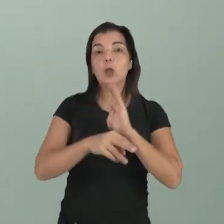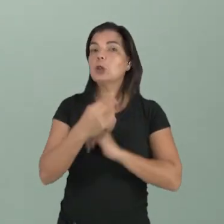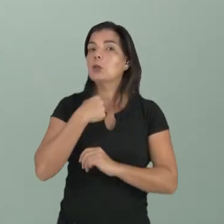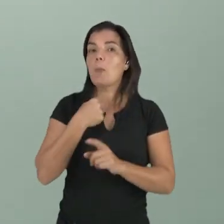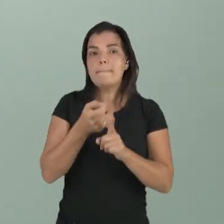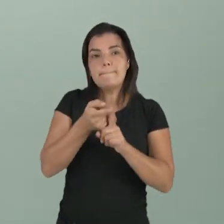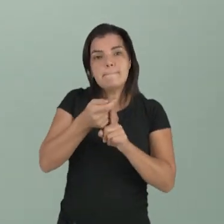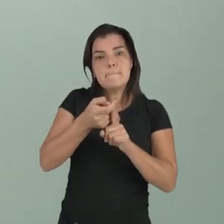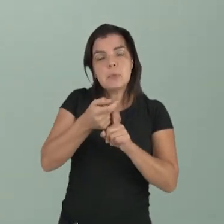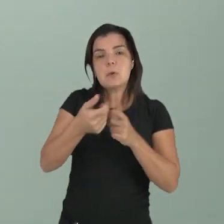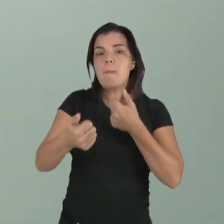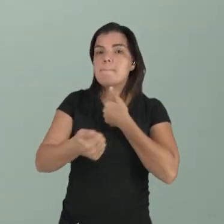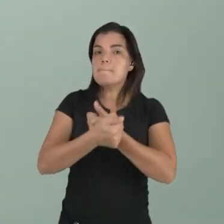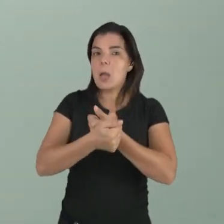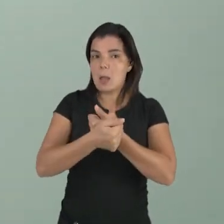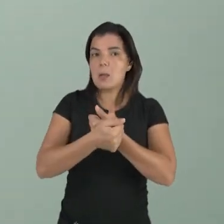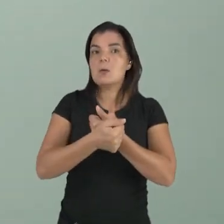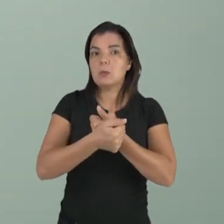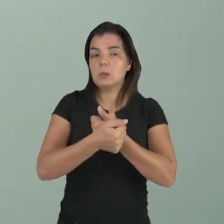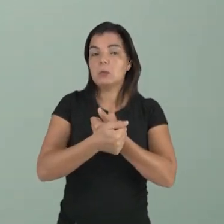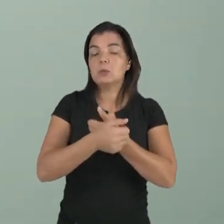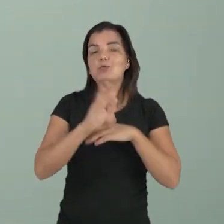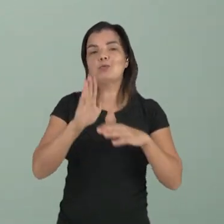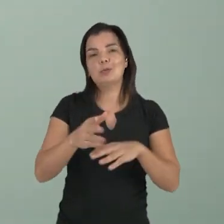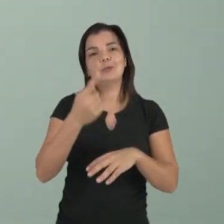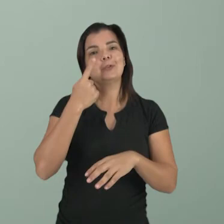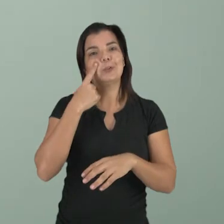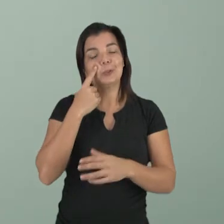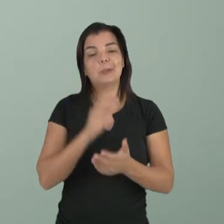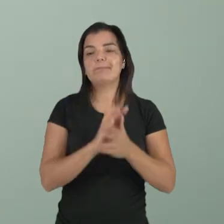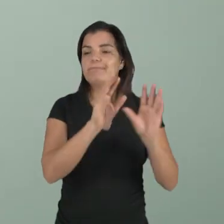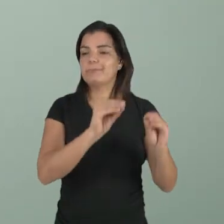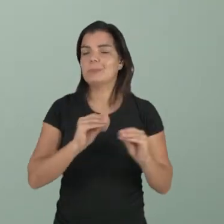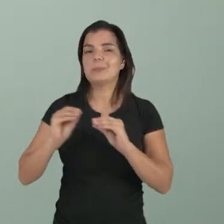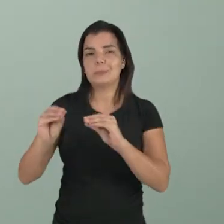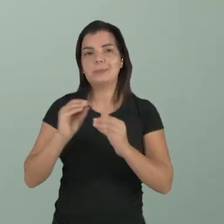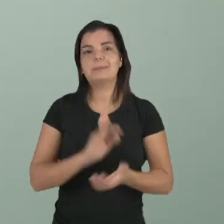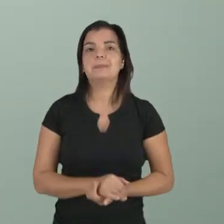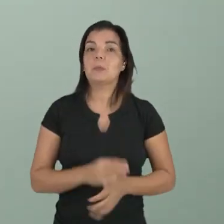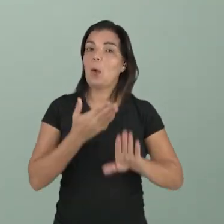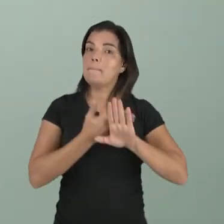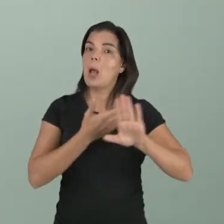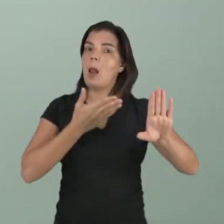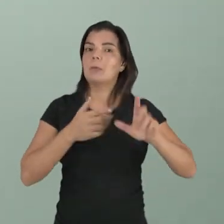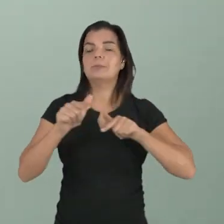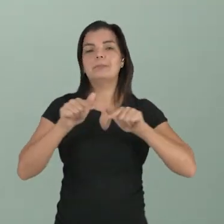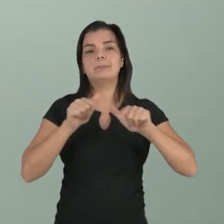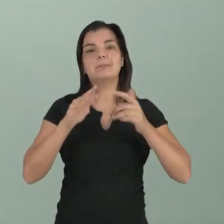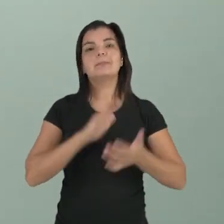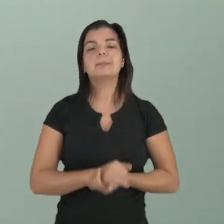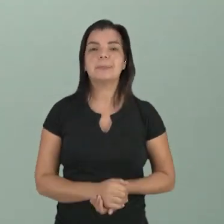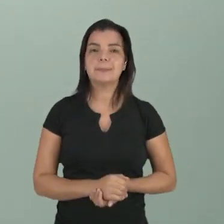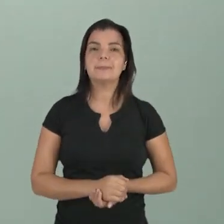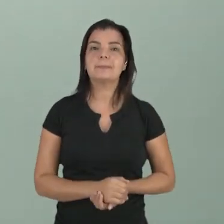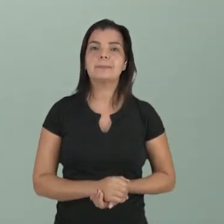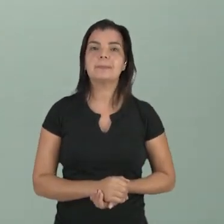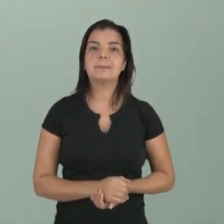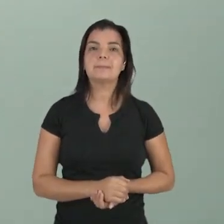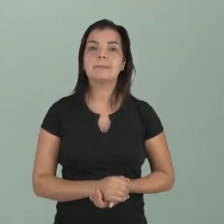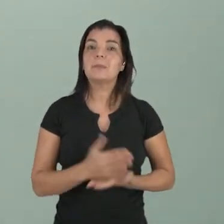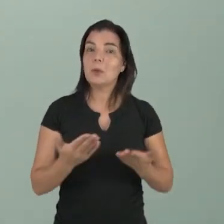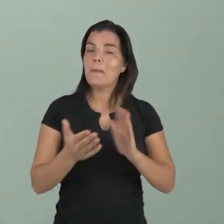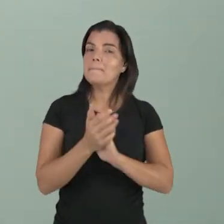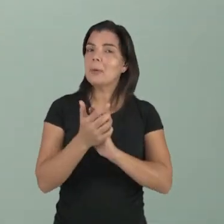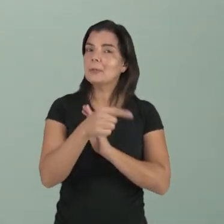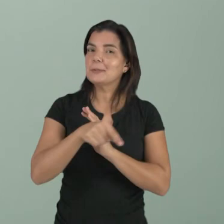podia alugar algo próximo ao seu trabalho, já dá essa questão do deslocamento, né? Ficar mais longe do seu local de trabalho.